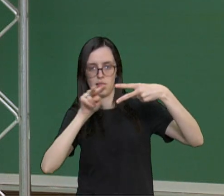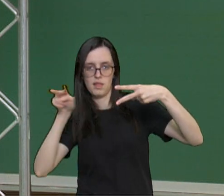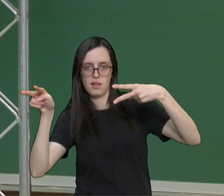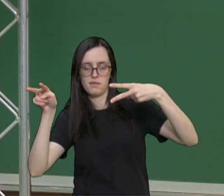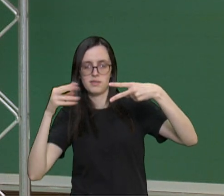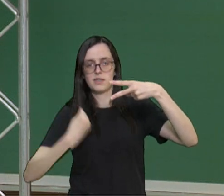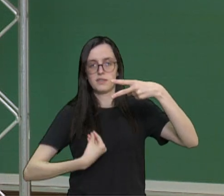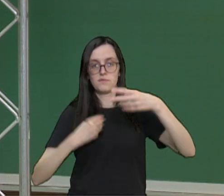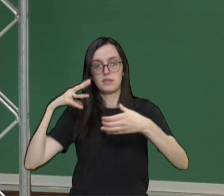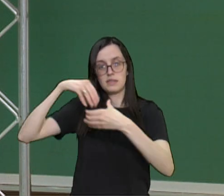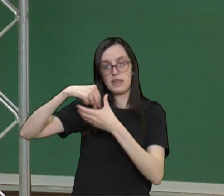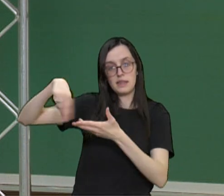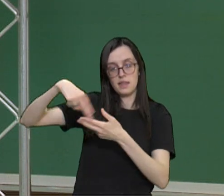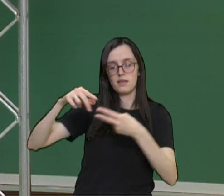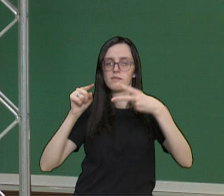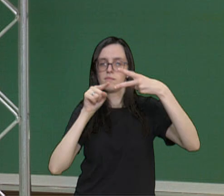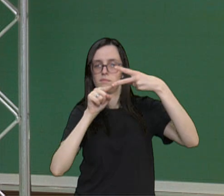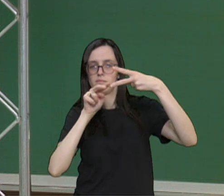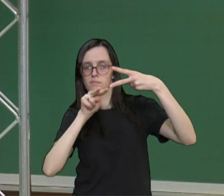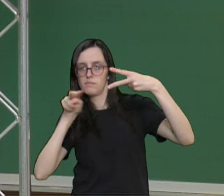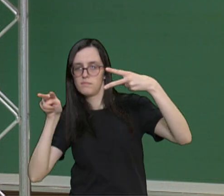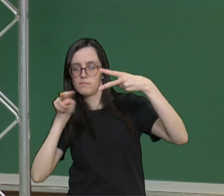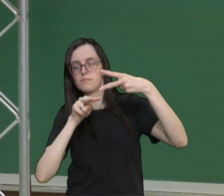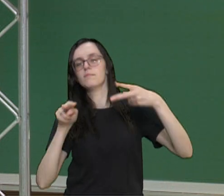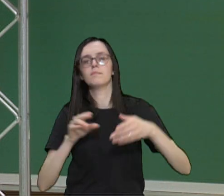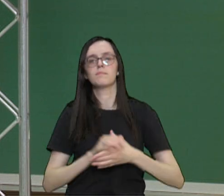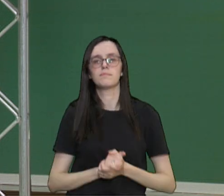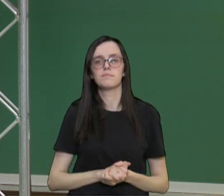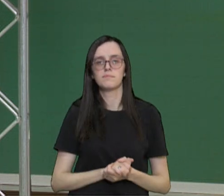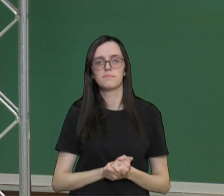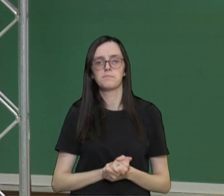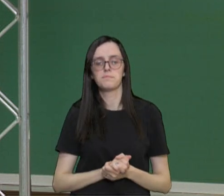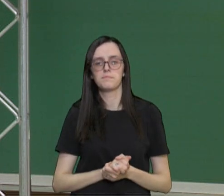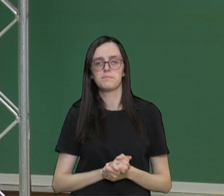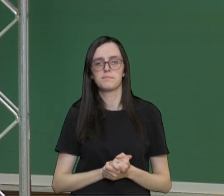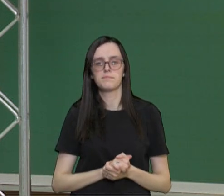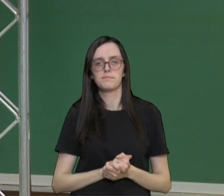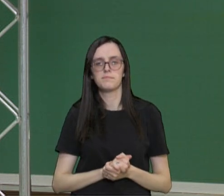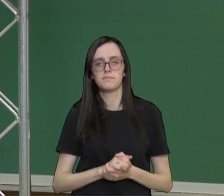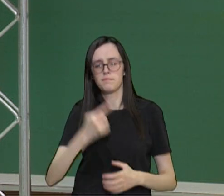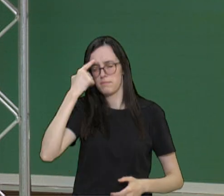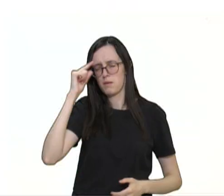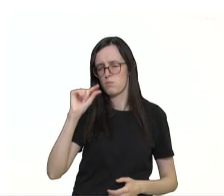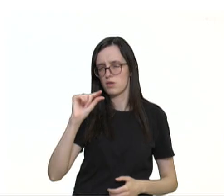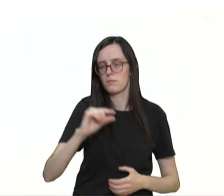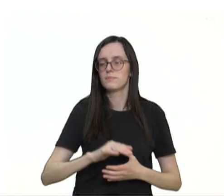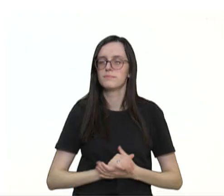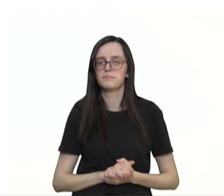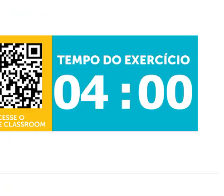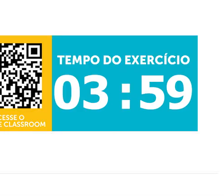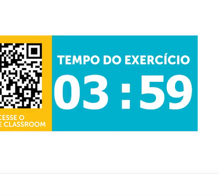queda. Eixo, giro e perspectiva. Vamos pensar mais um pouquinho.